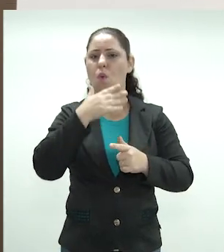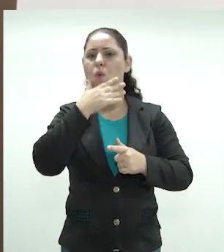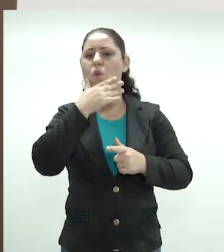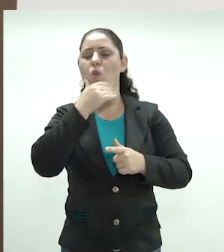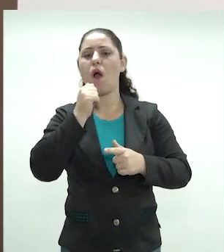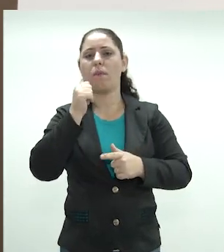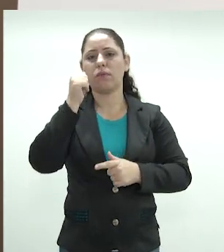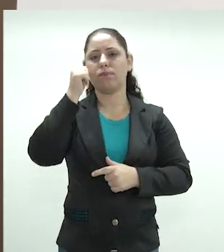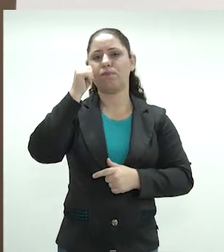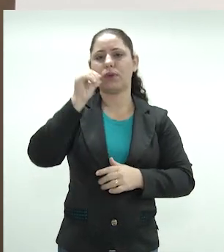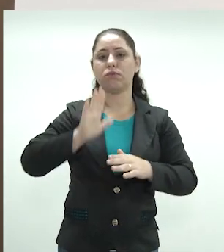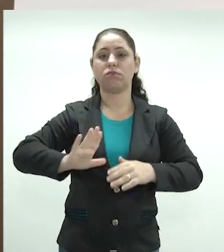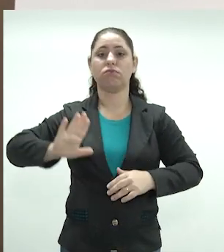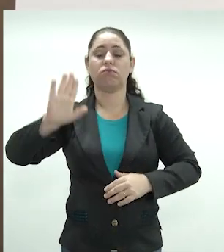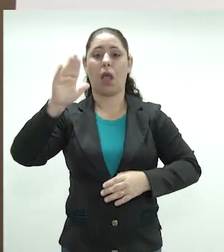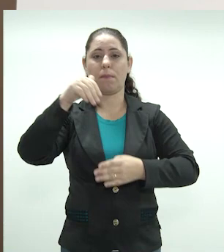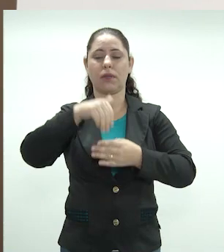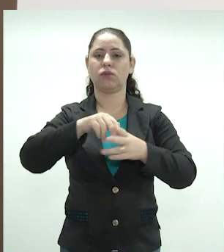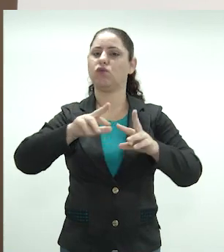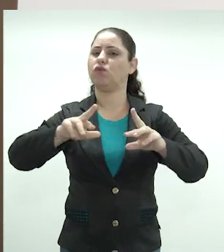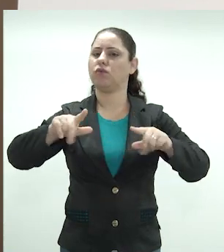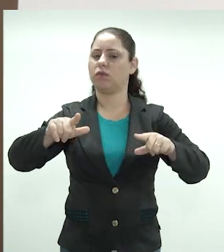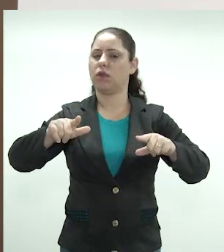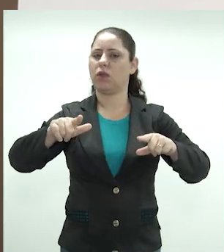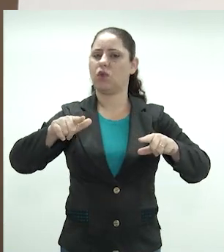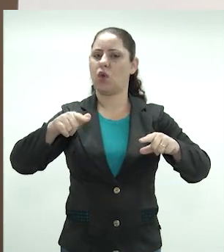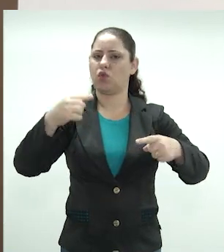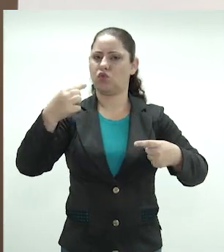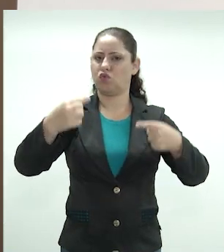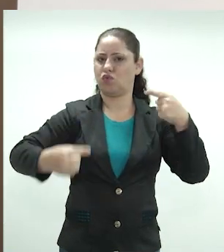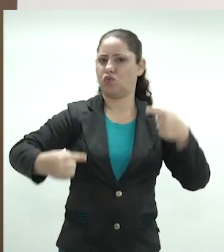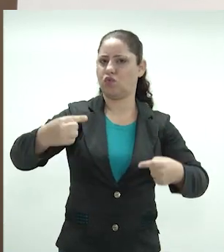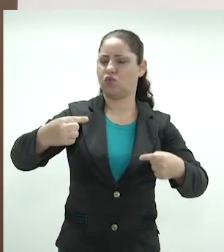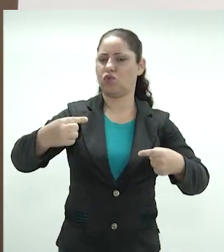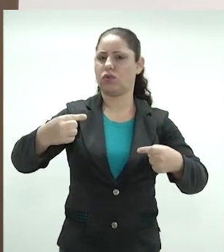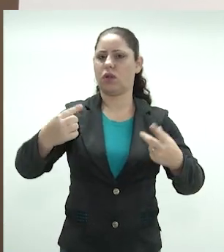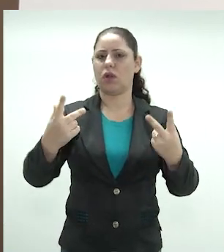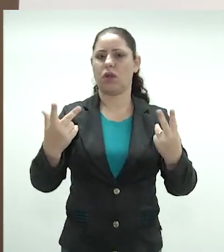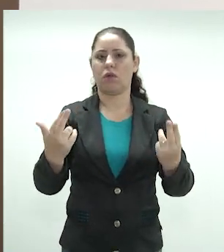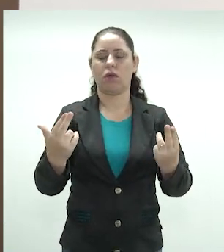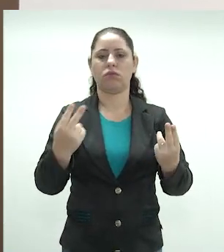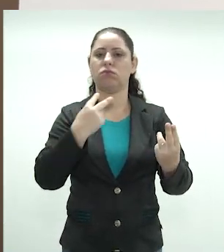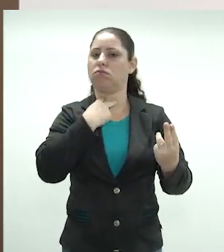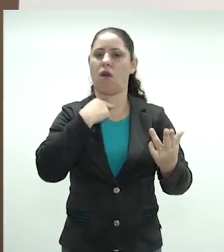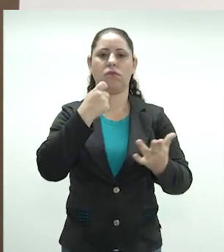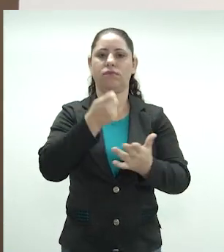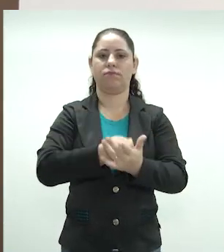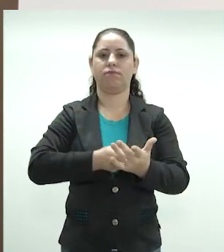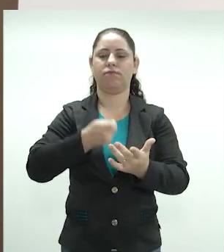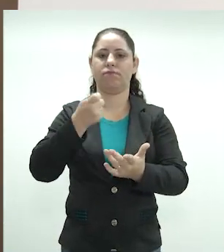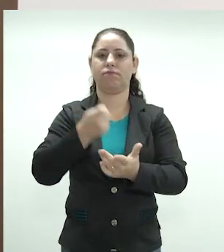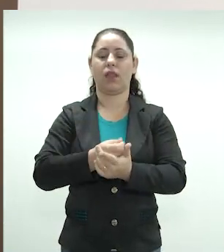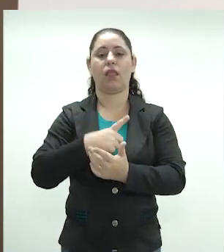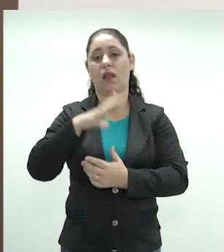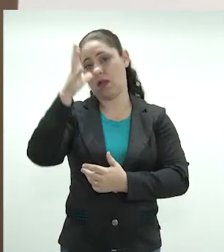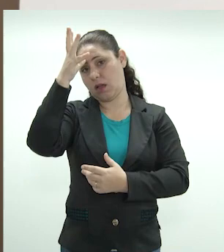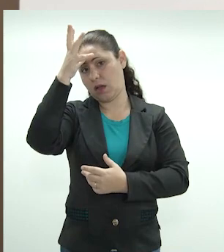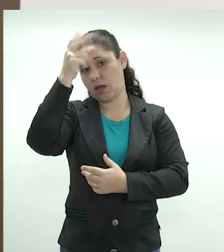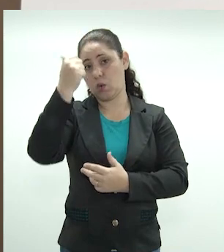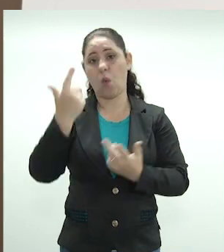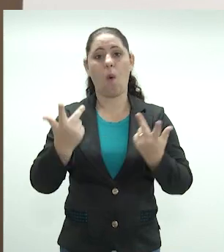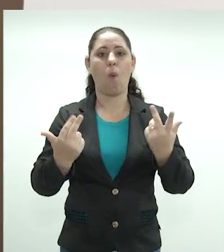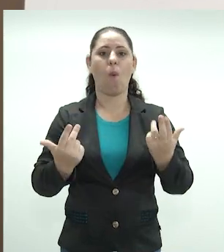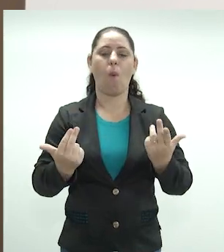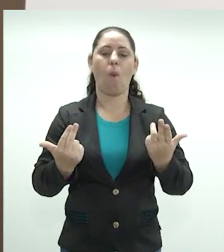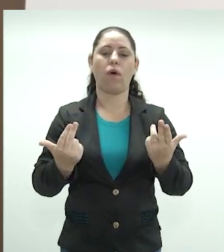e mulheres no processo eleitoral não é igual. E se a gente não tem uma disputa igual, a gente não pode cobrar que tenha